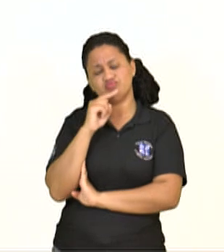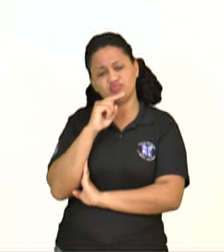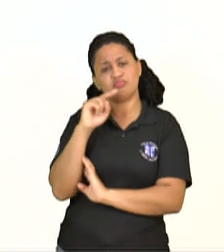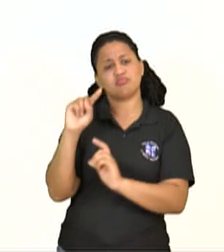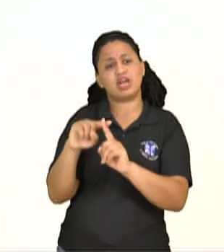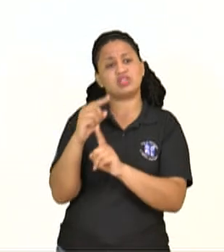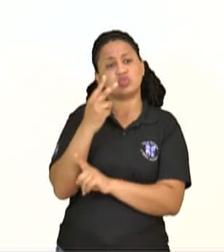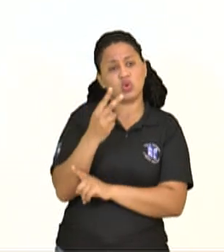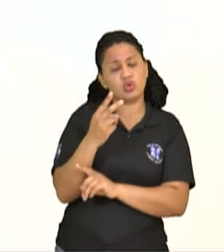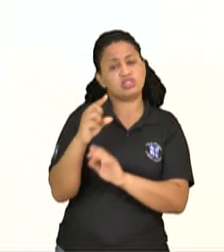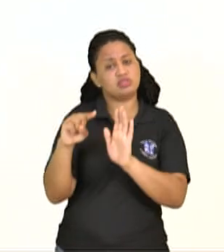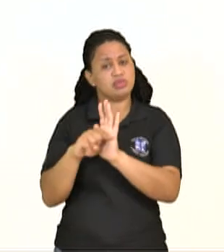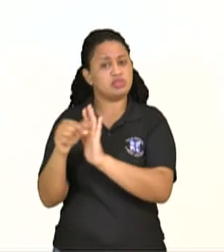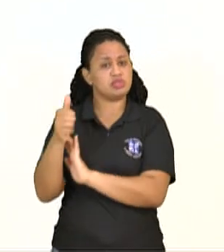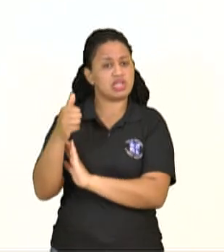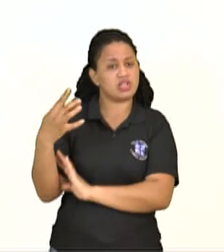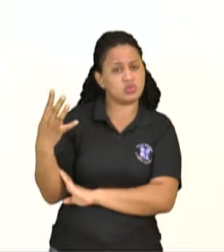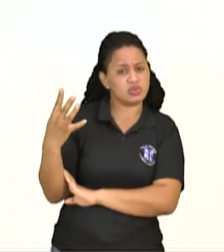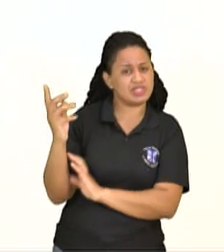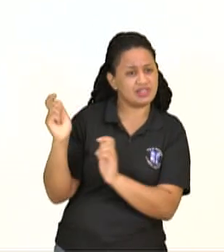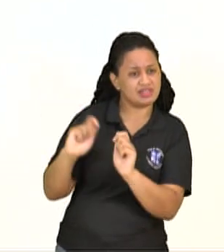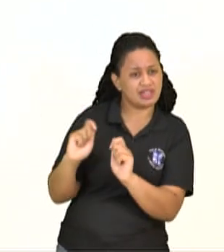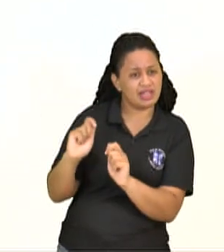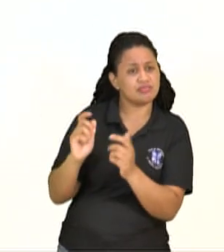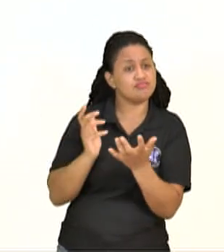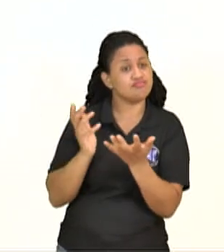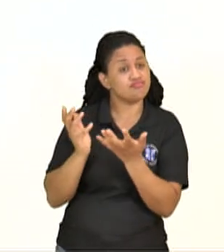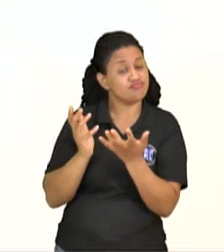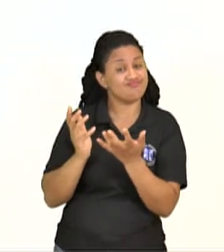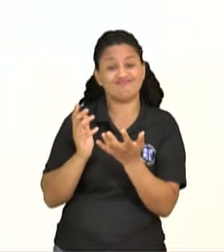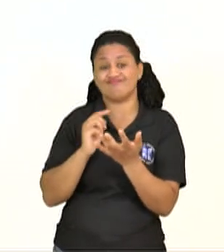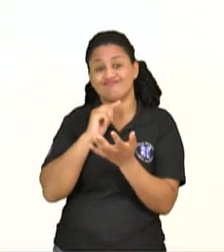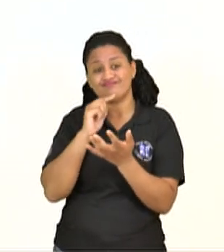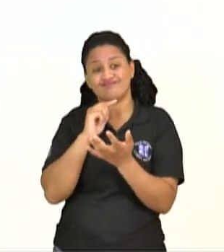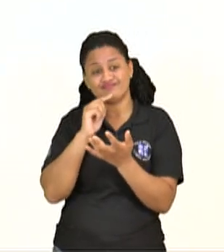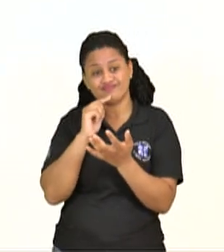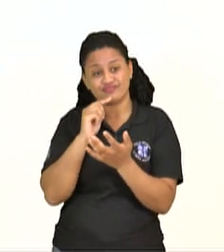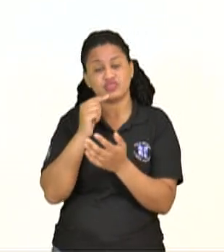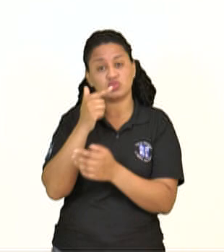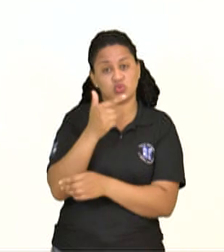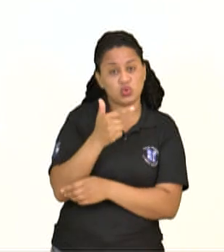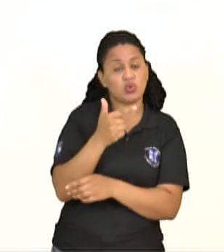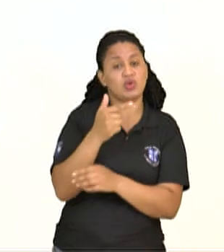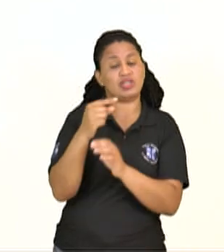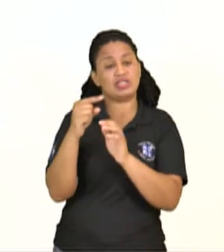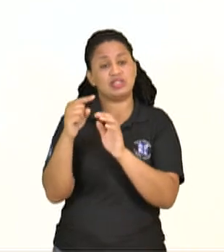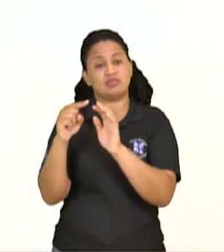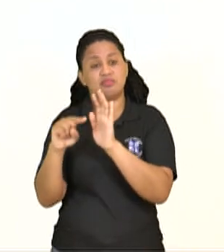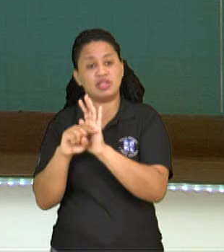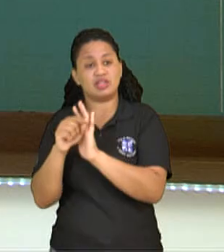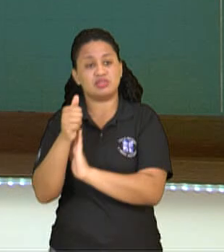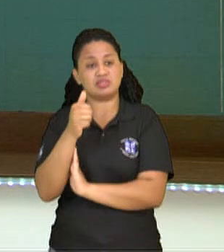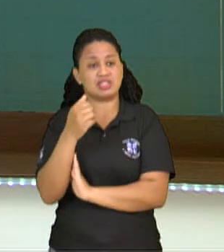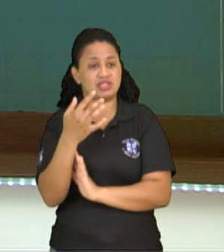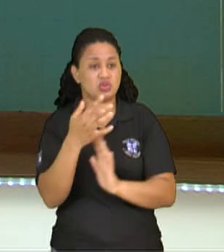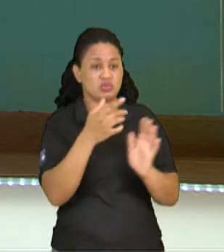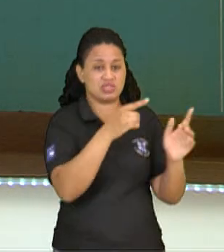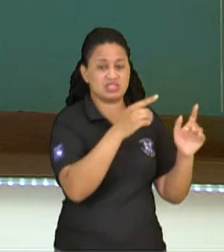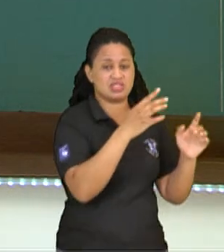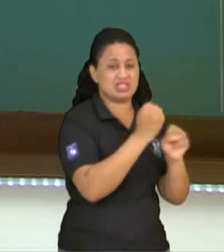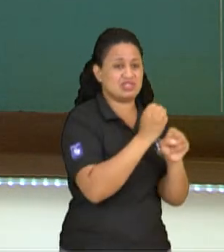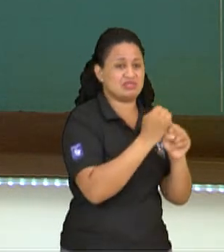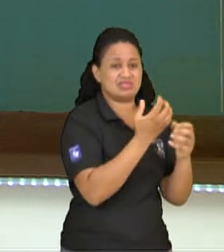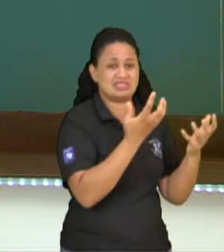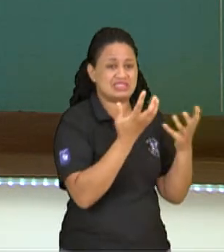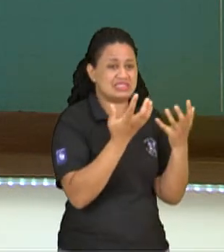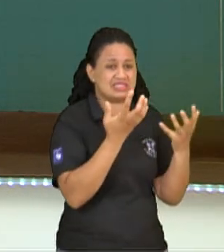o 2 e o menos 14, será que dá certo? Não dá, né? Porque se eu fizer 2 menos 14 ali, né? Ele vai estar